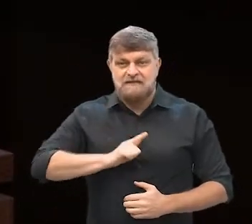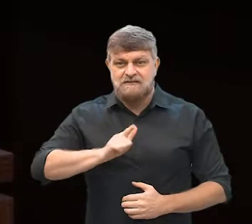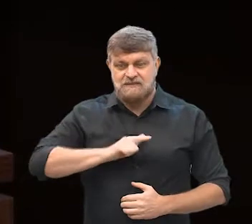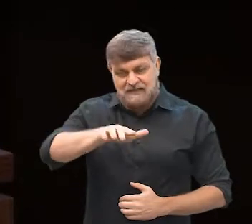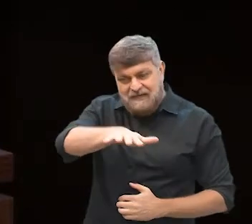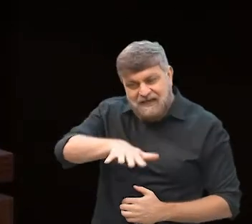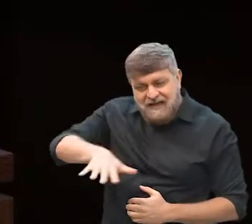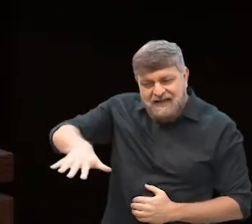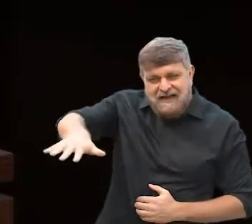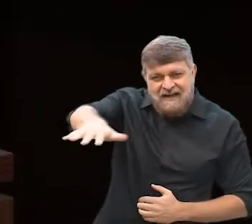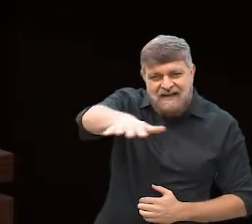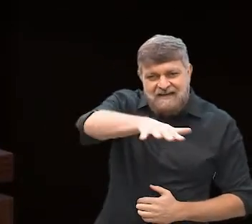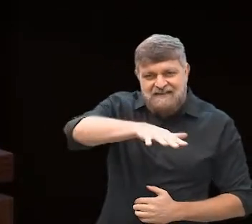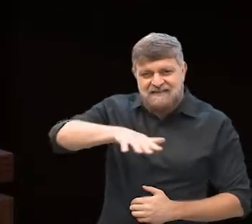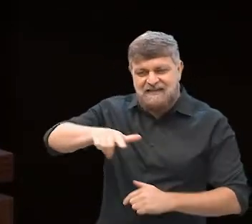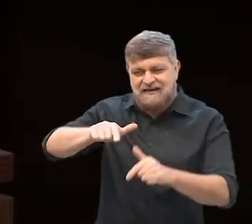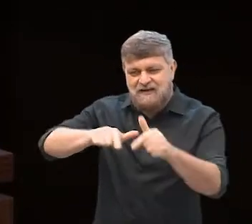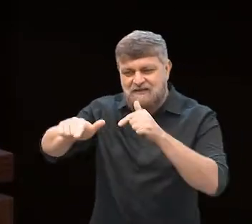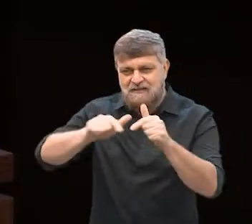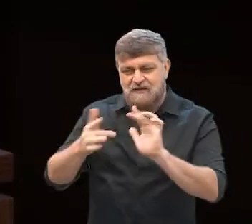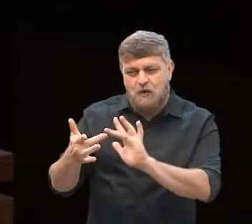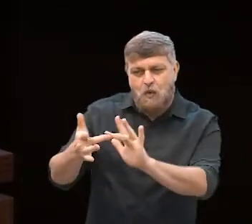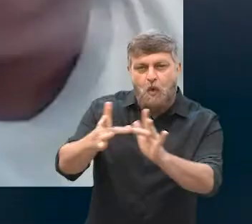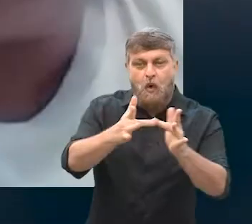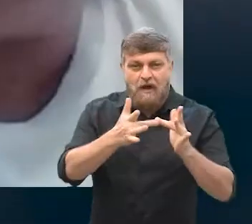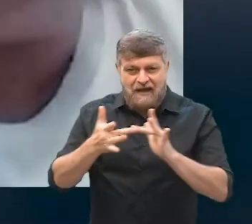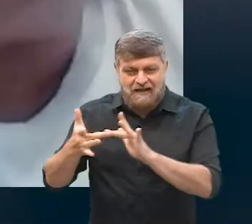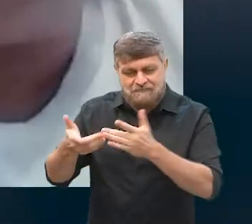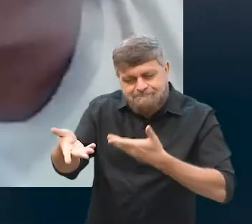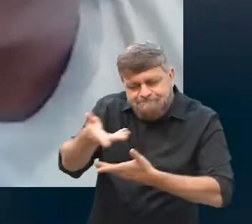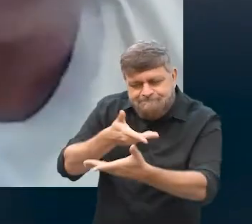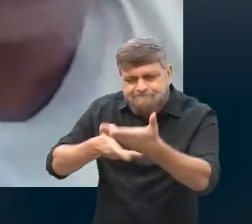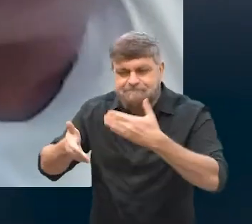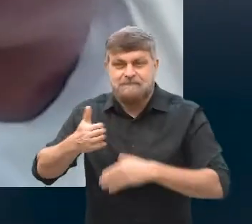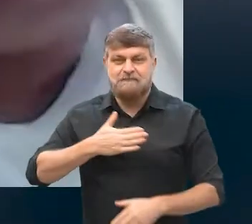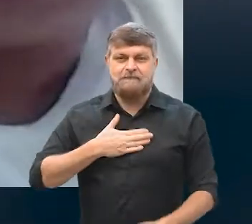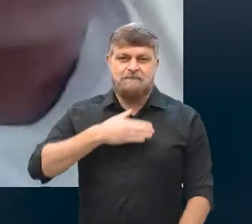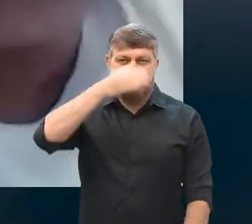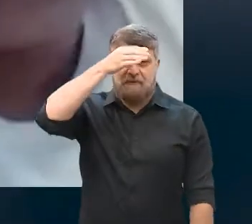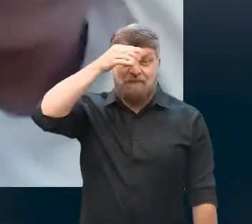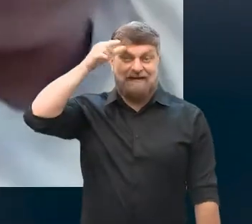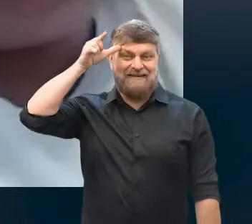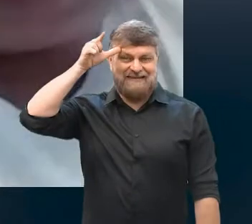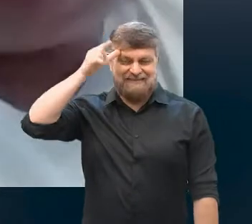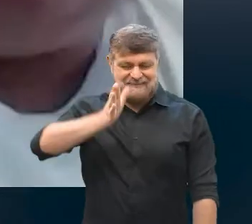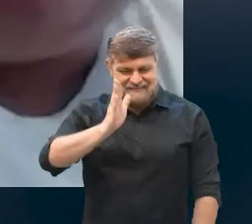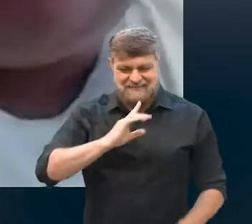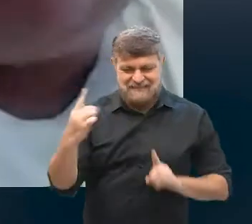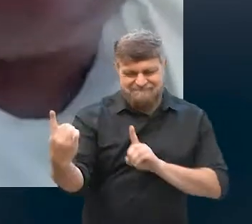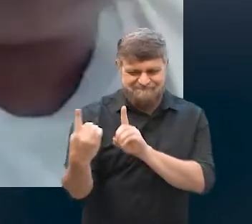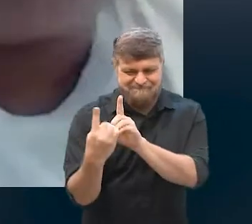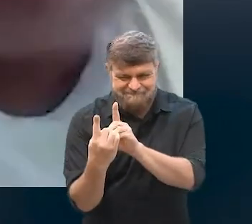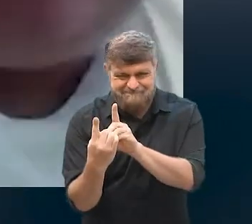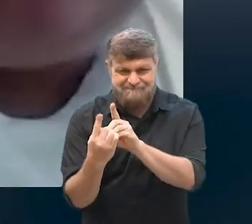relacionamento muito bom com meus clientes, então foi muito difícil